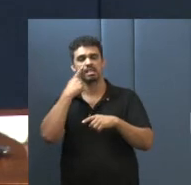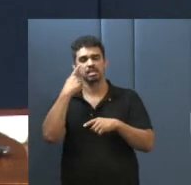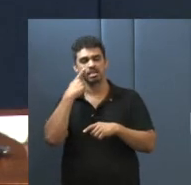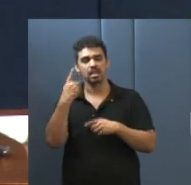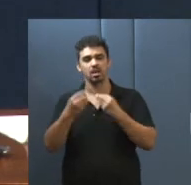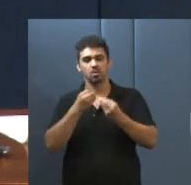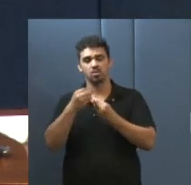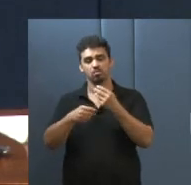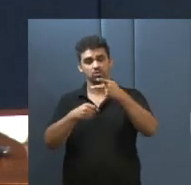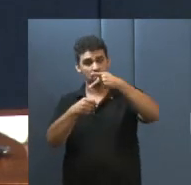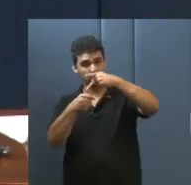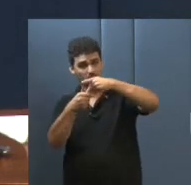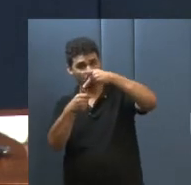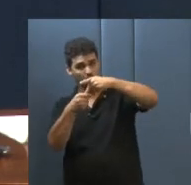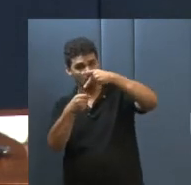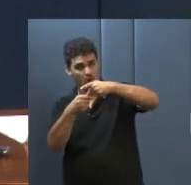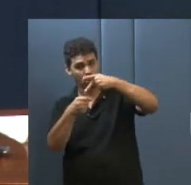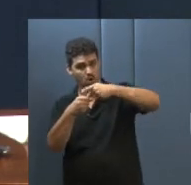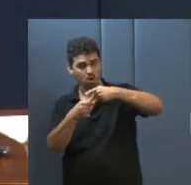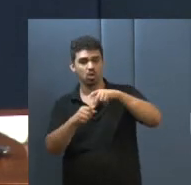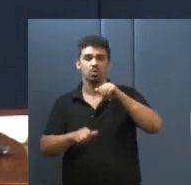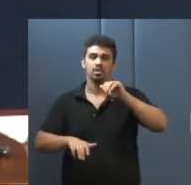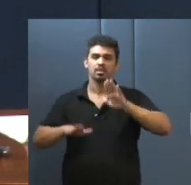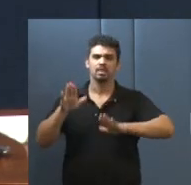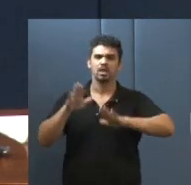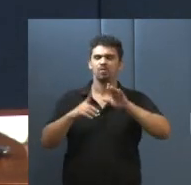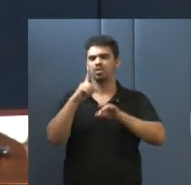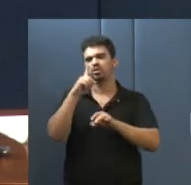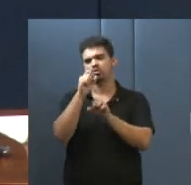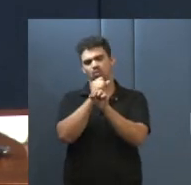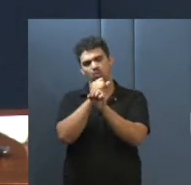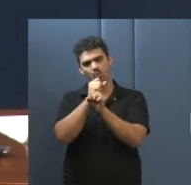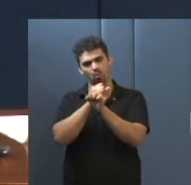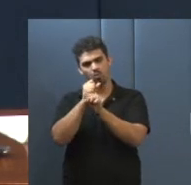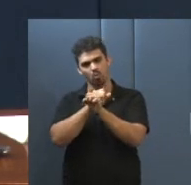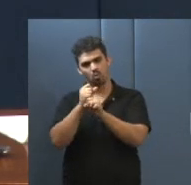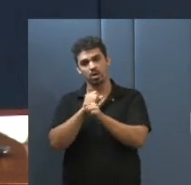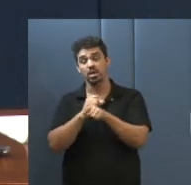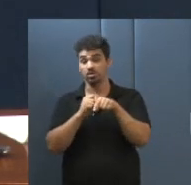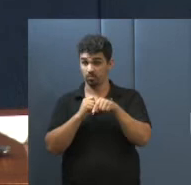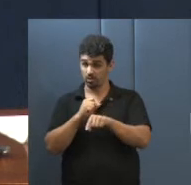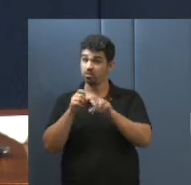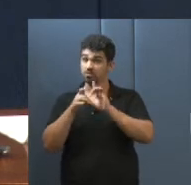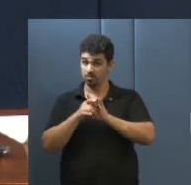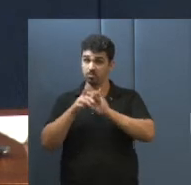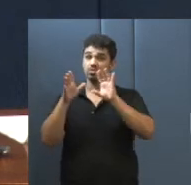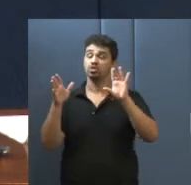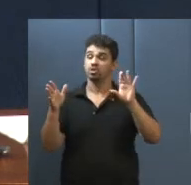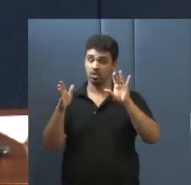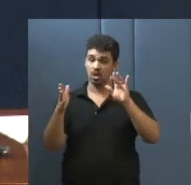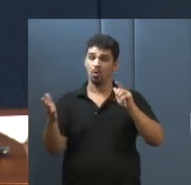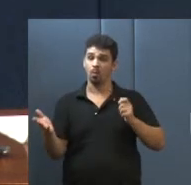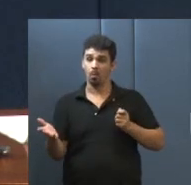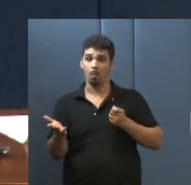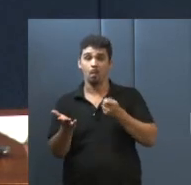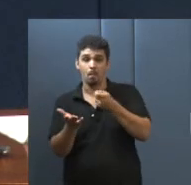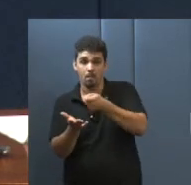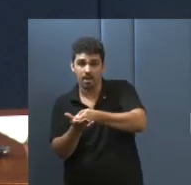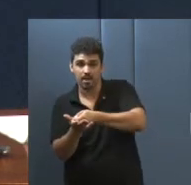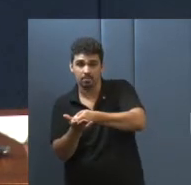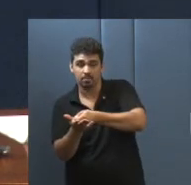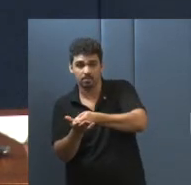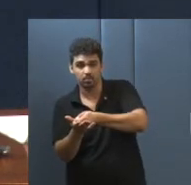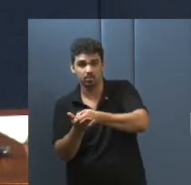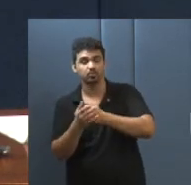esperada de petróleo em talvez um ano. E isso permitiria a recuperação de pagamentos. Então, talvez